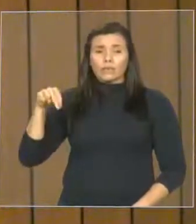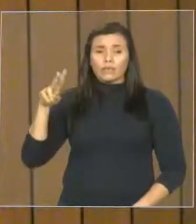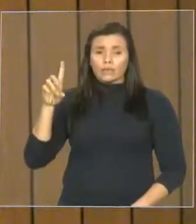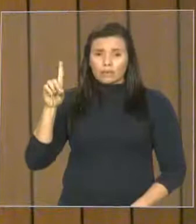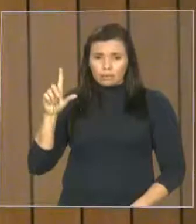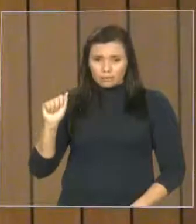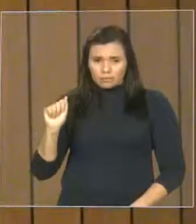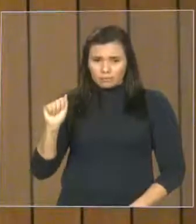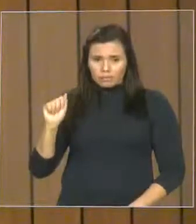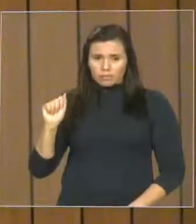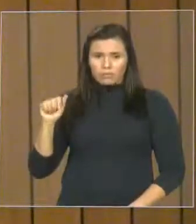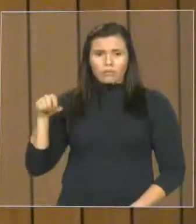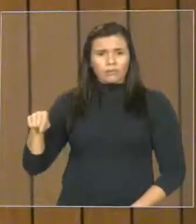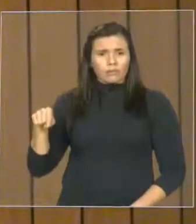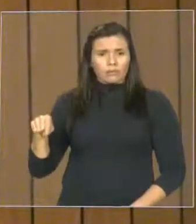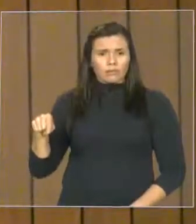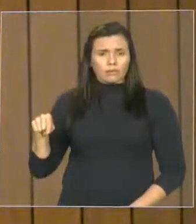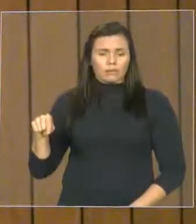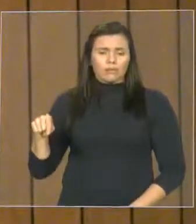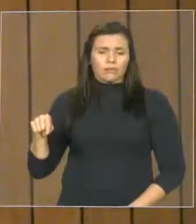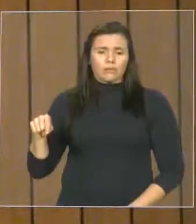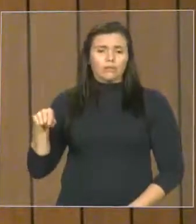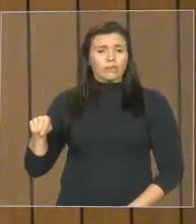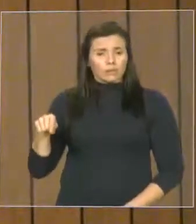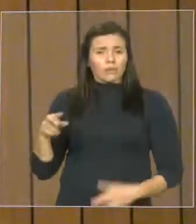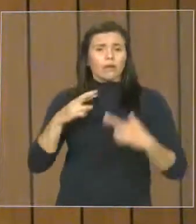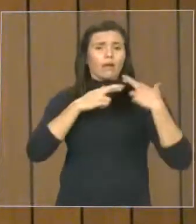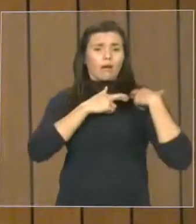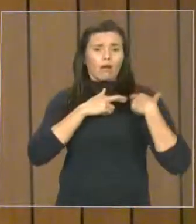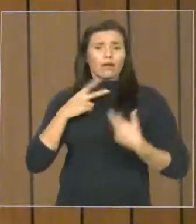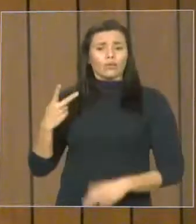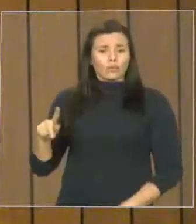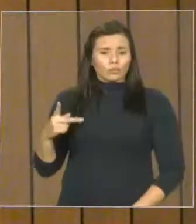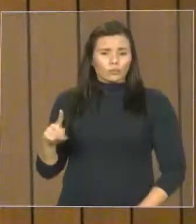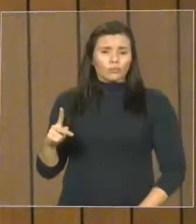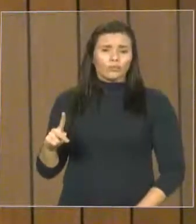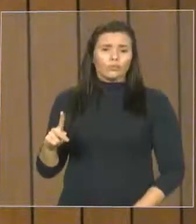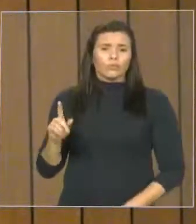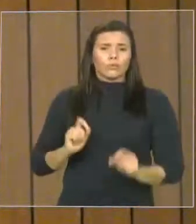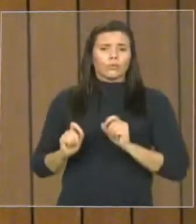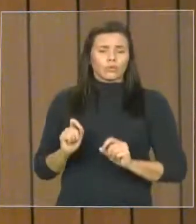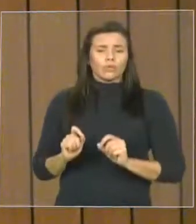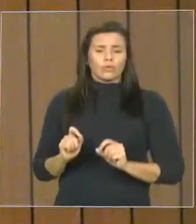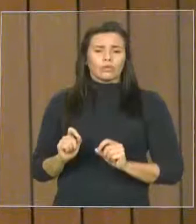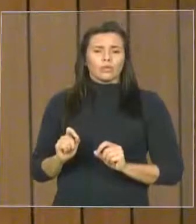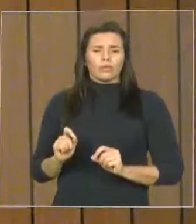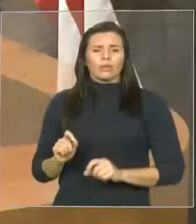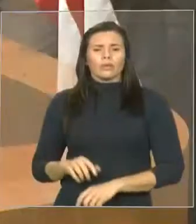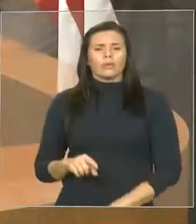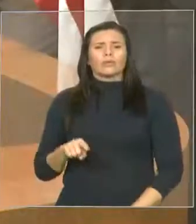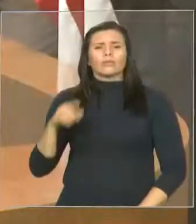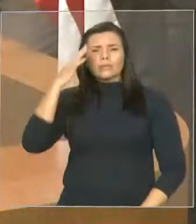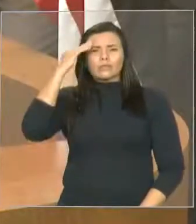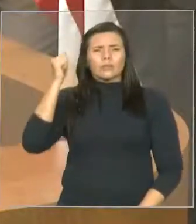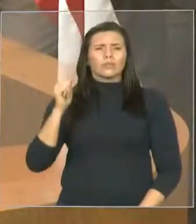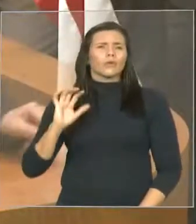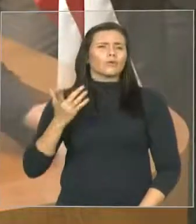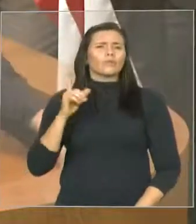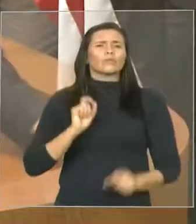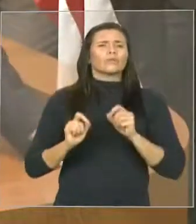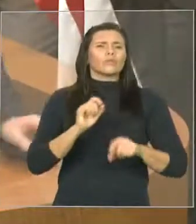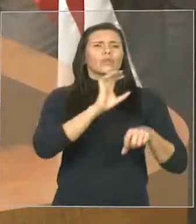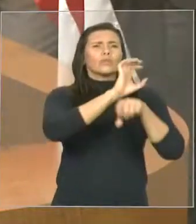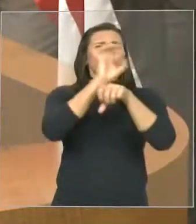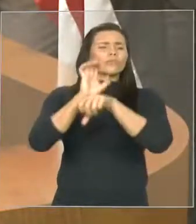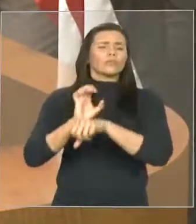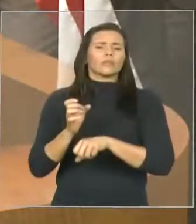para que ele não saia desatualizado da forma como já vem em outros estados. E o que vem se pedir agora é